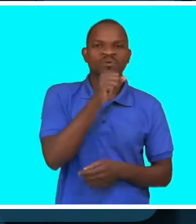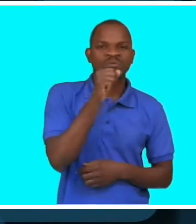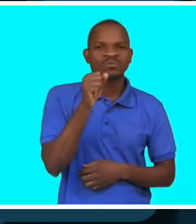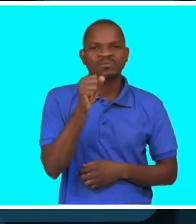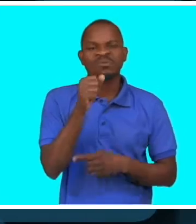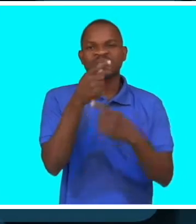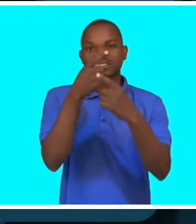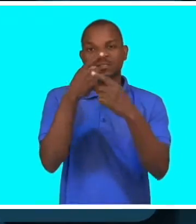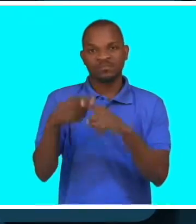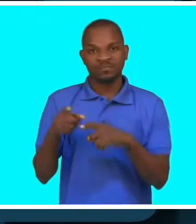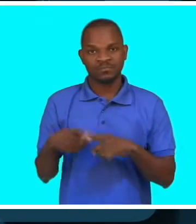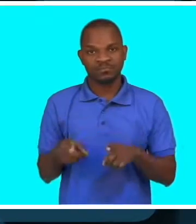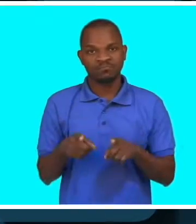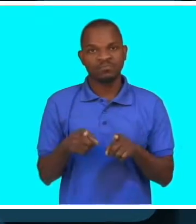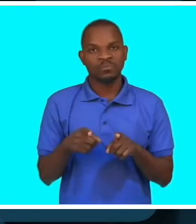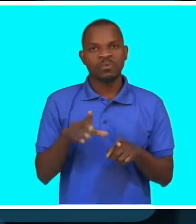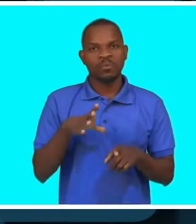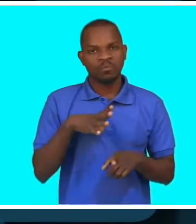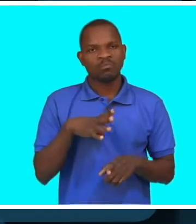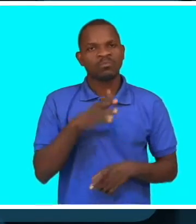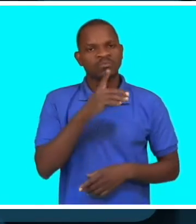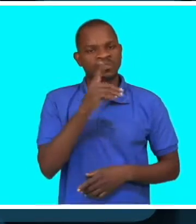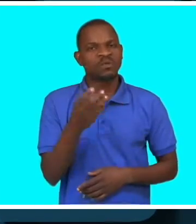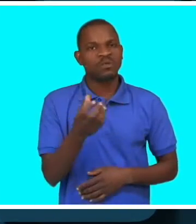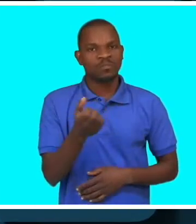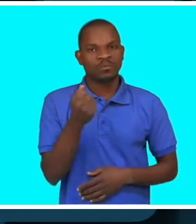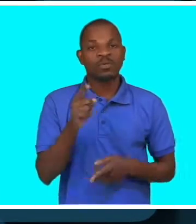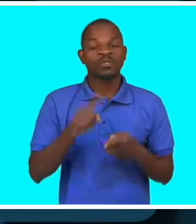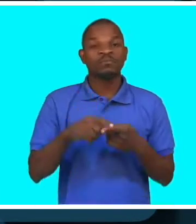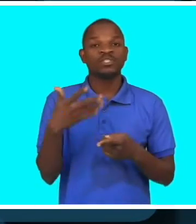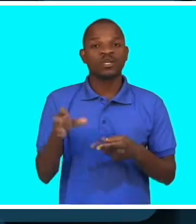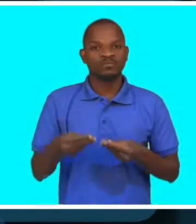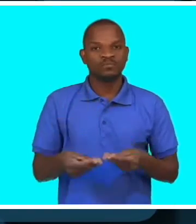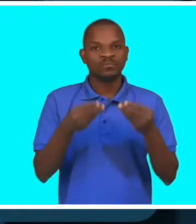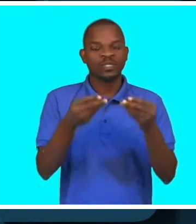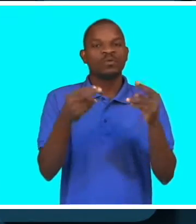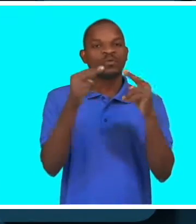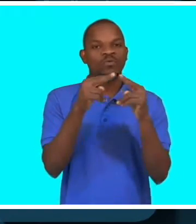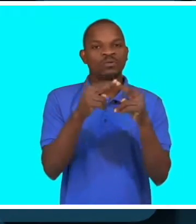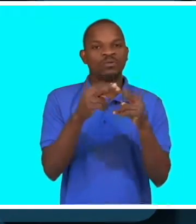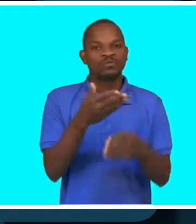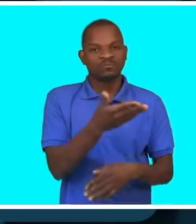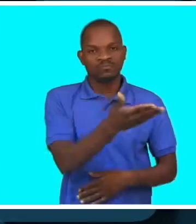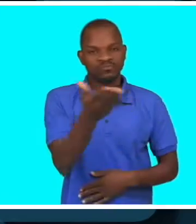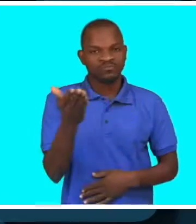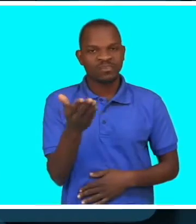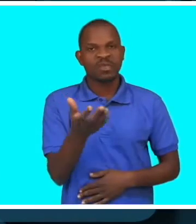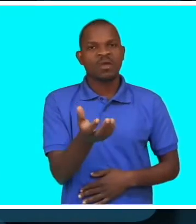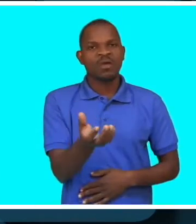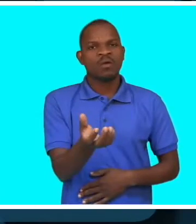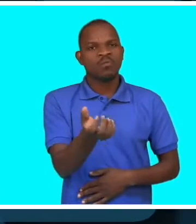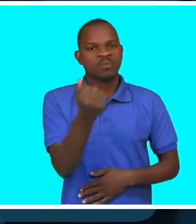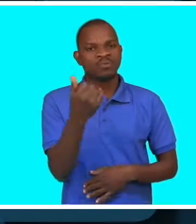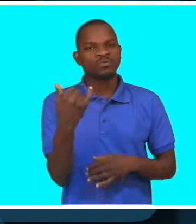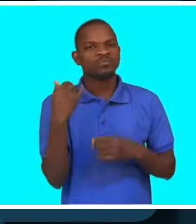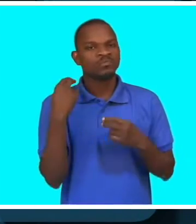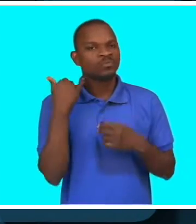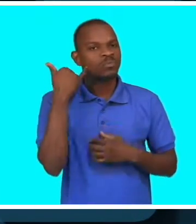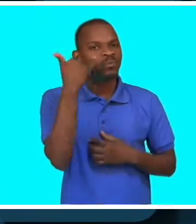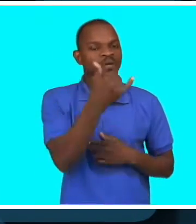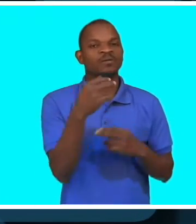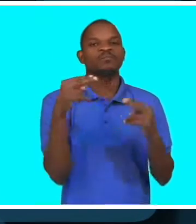artistas, casos, com deficiências e não só. Ele já deixou o contato, que o amigo telespectador pode, se está interessado, pode